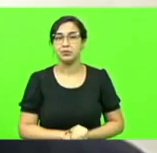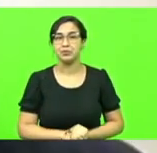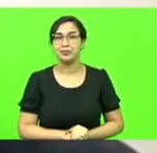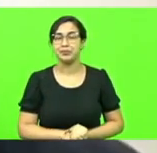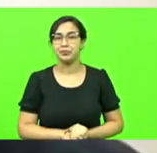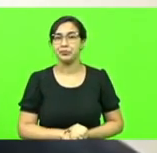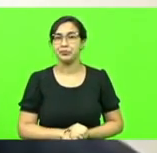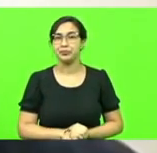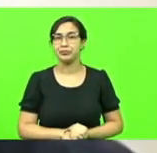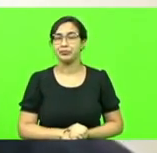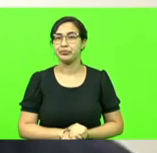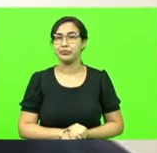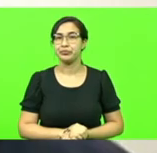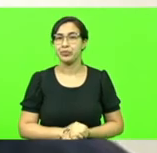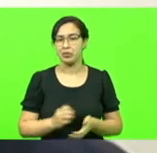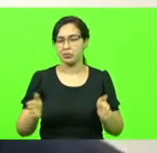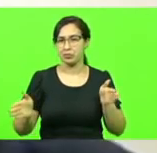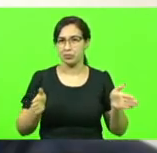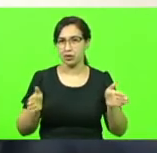os dias